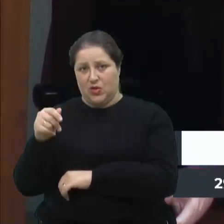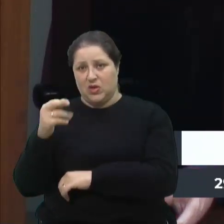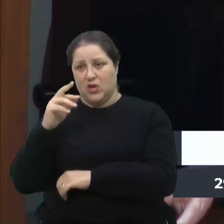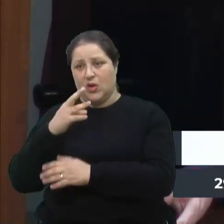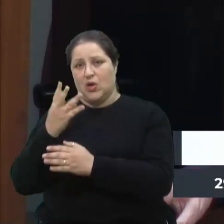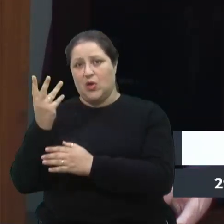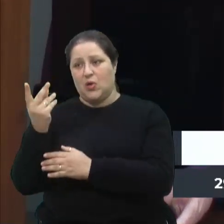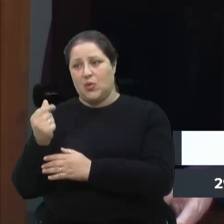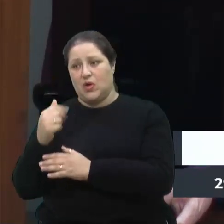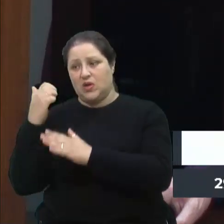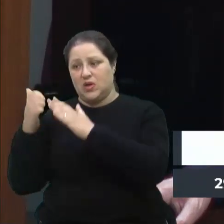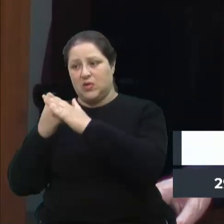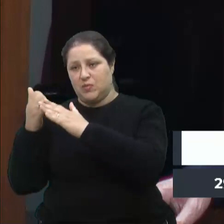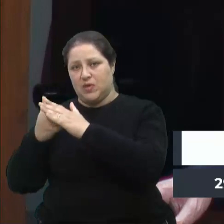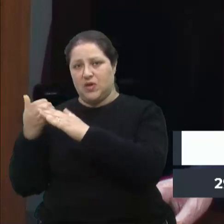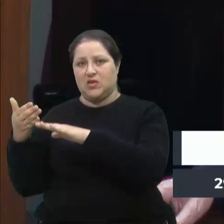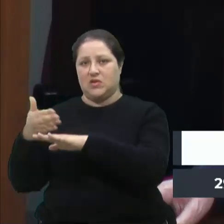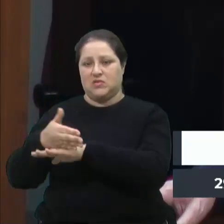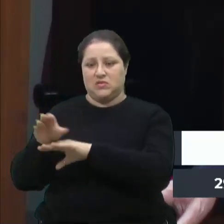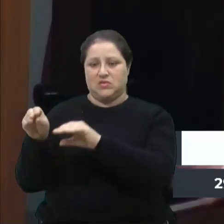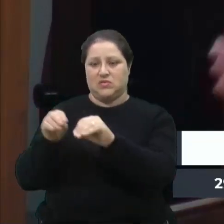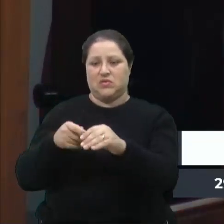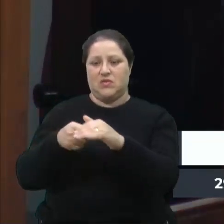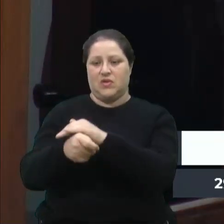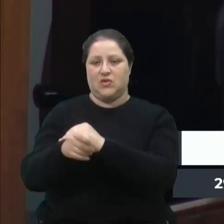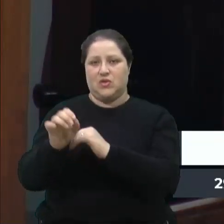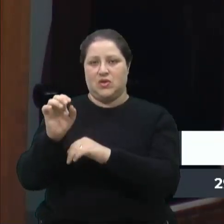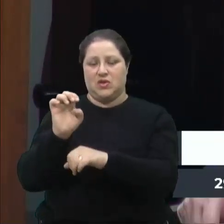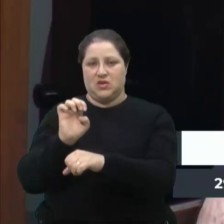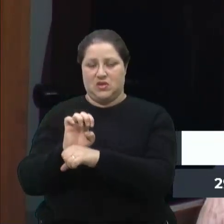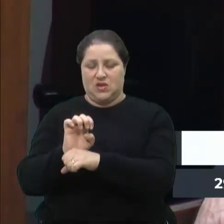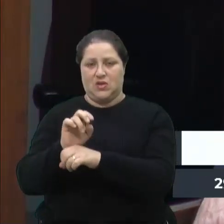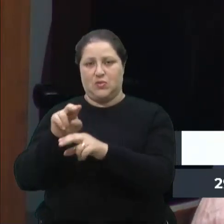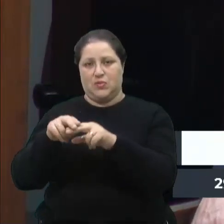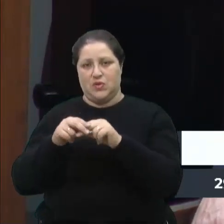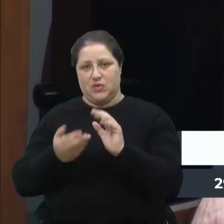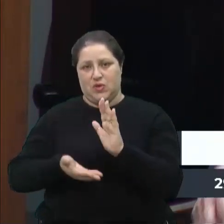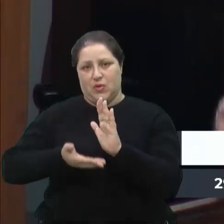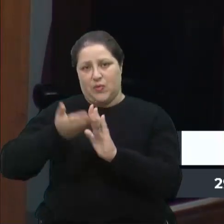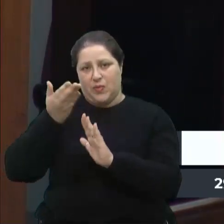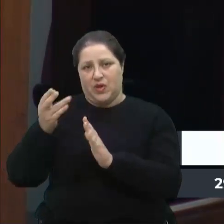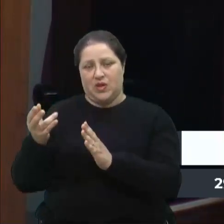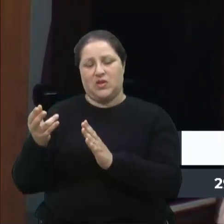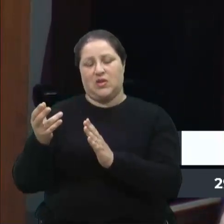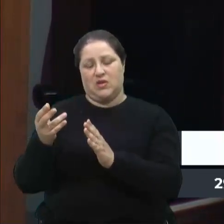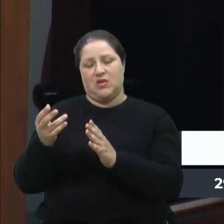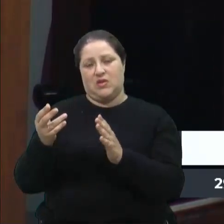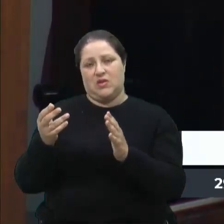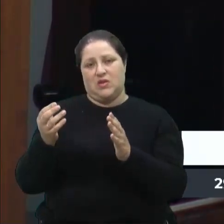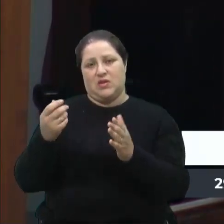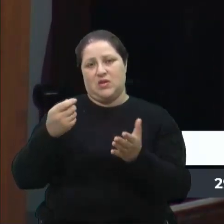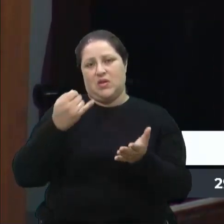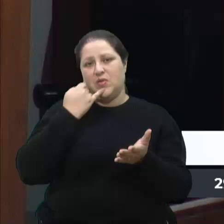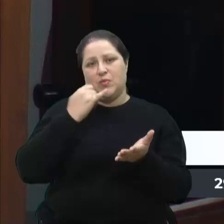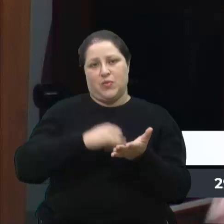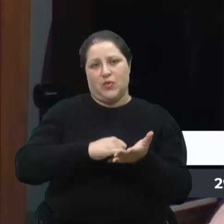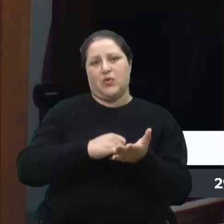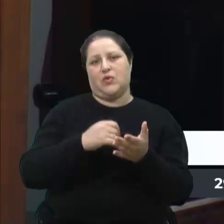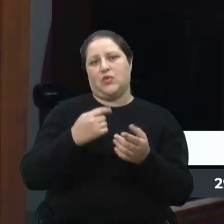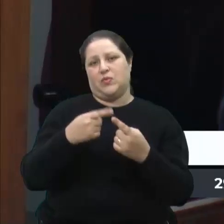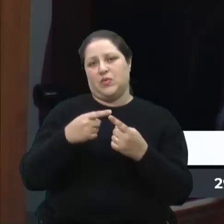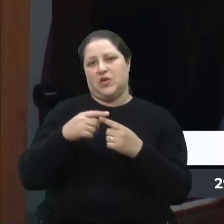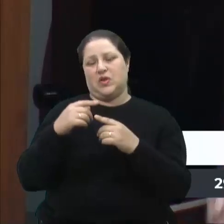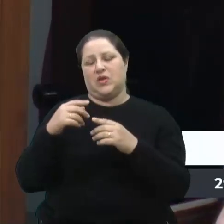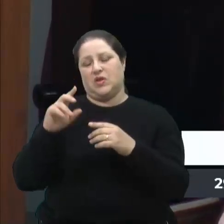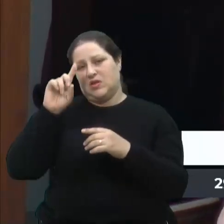para lá, quanto foi investido no Estado. Por isso que aumenta a arrecadação. Porque é atraído investimentos, iniciativa privada,